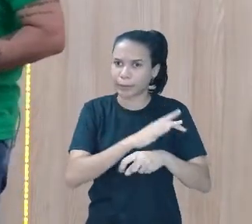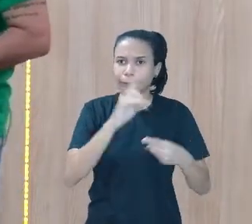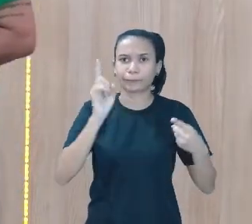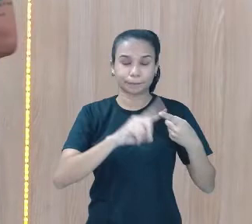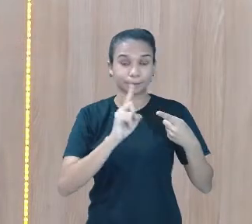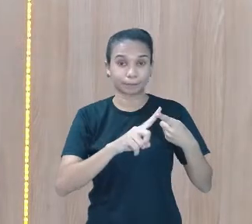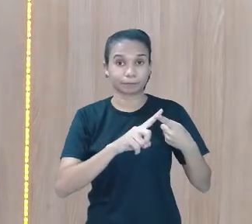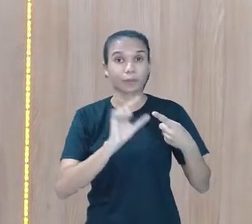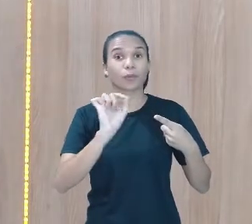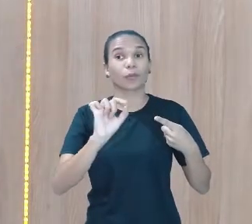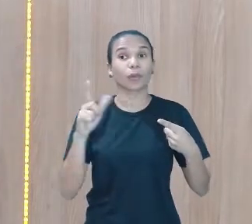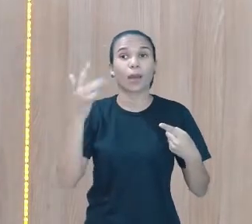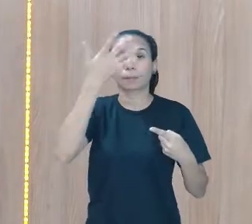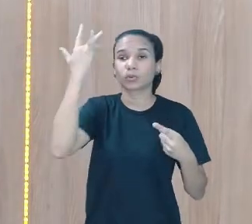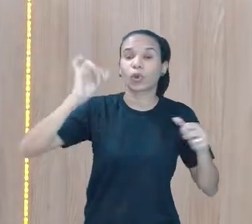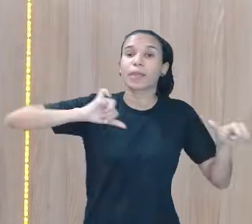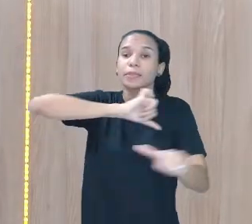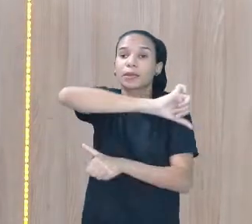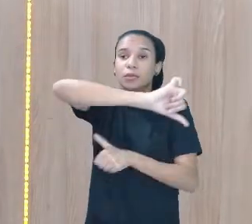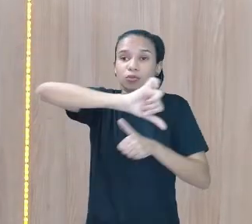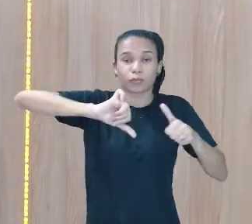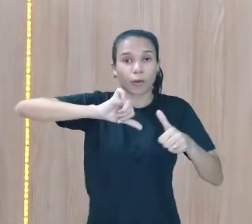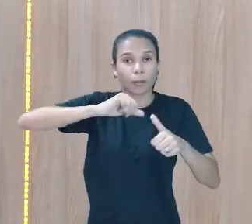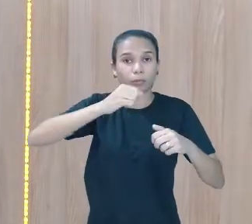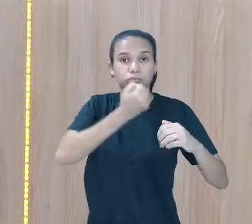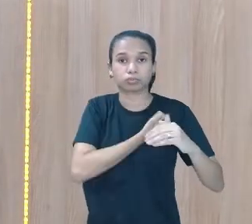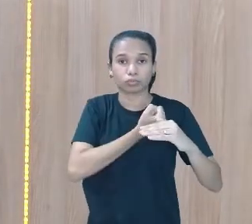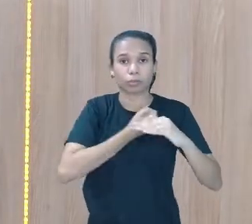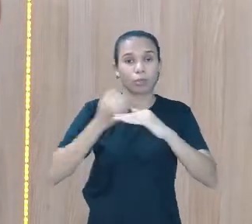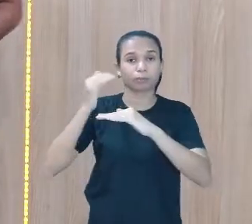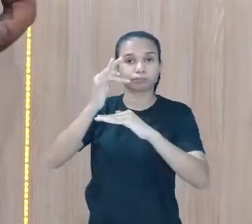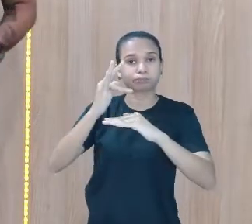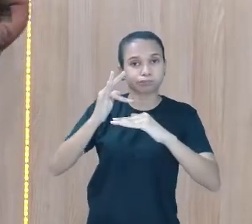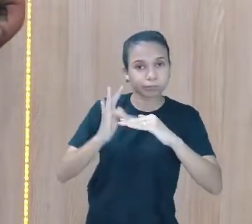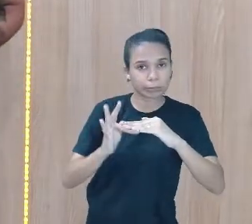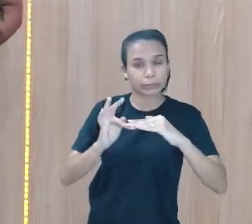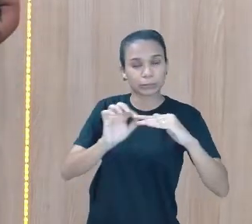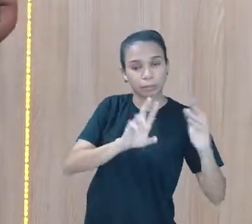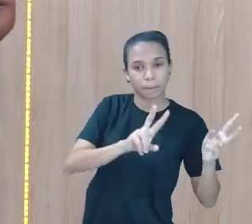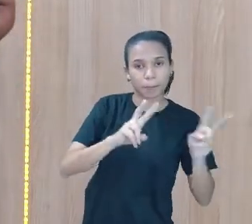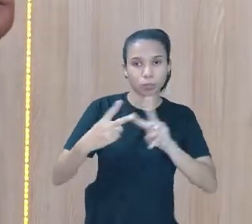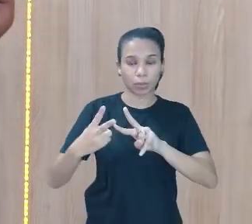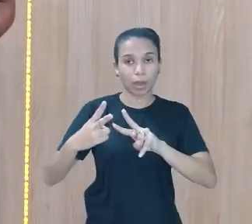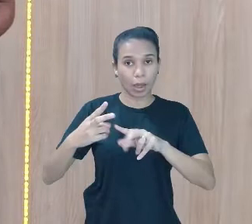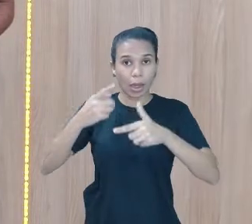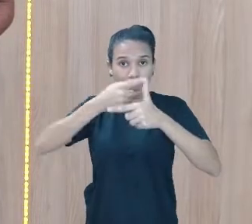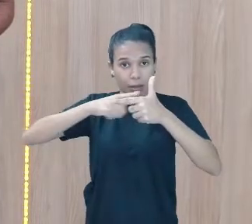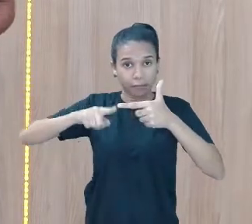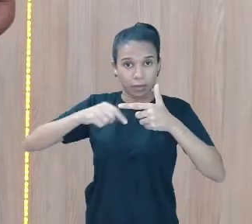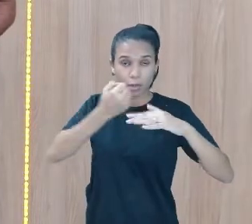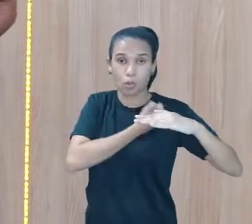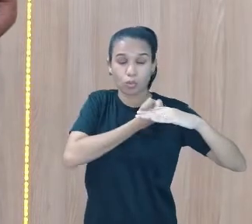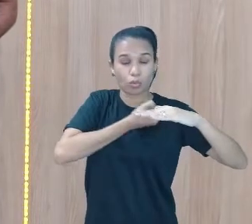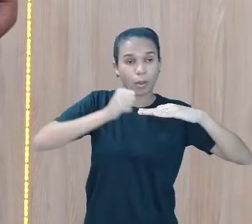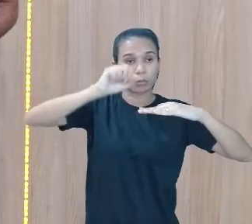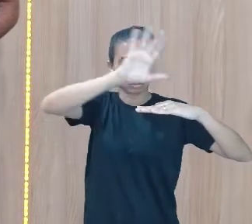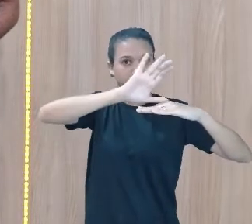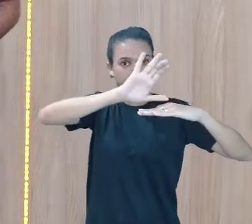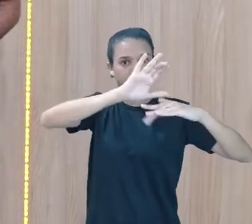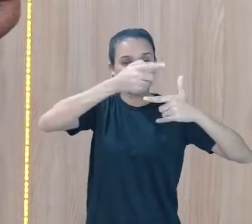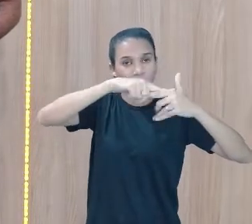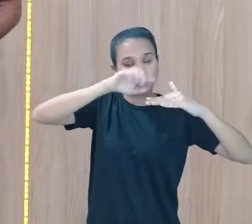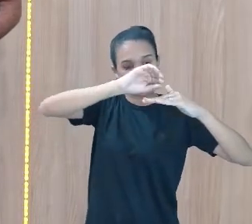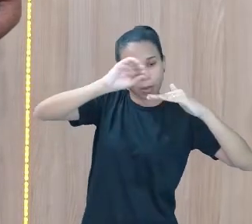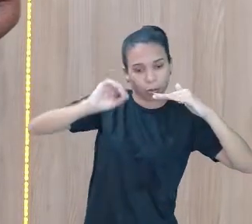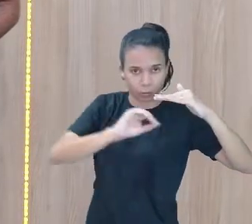é aquela onde você transforma uma fração no número decimal, dividindo o número de cima pelo número de baixo,